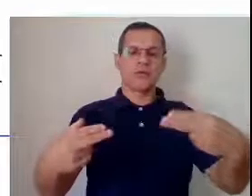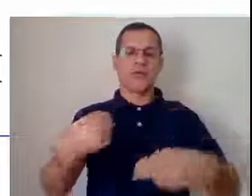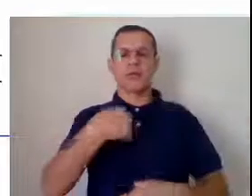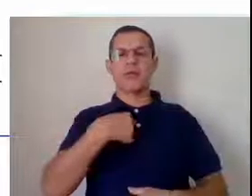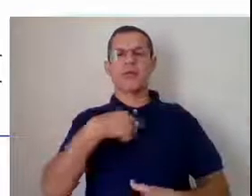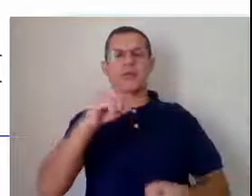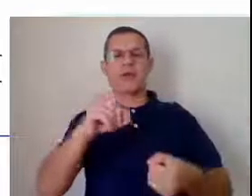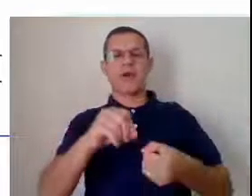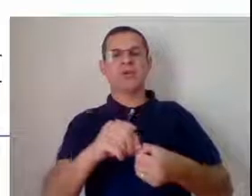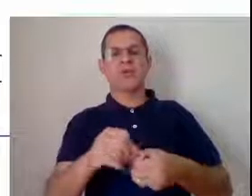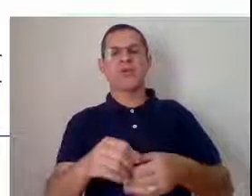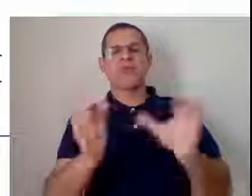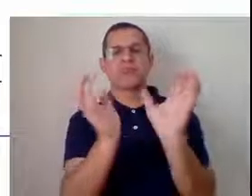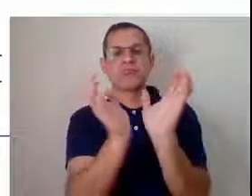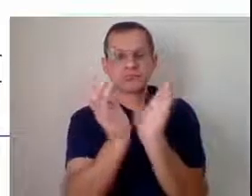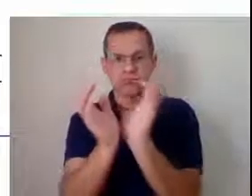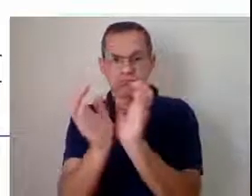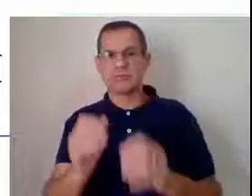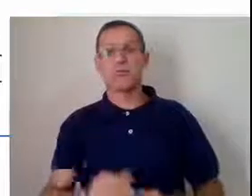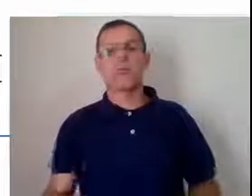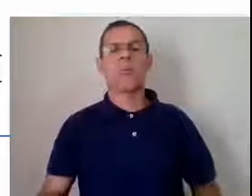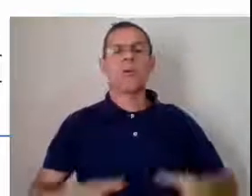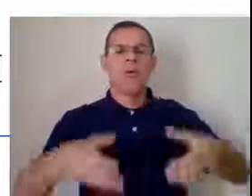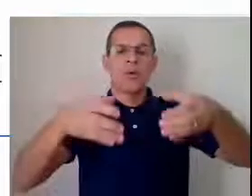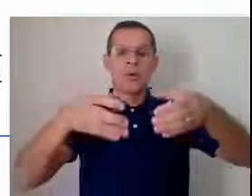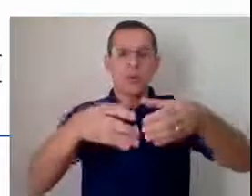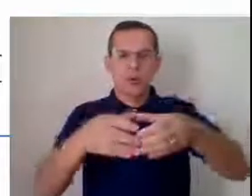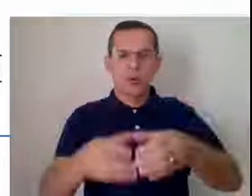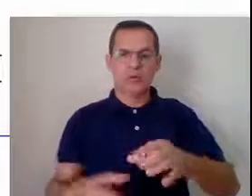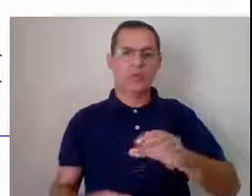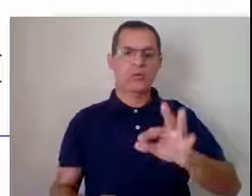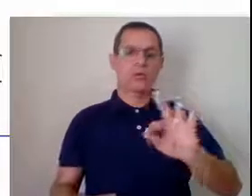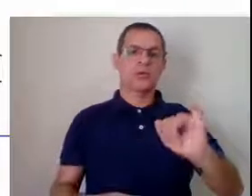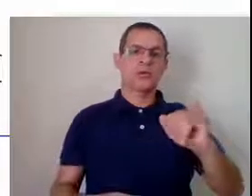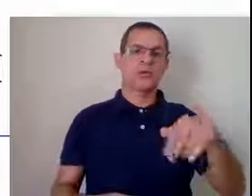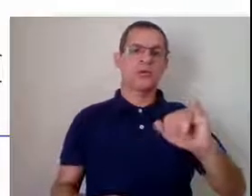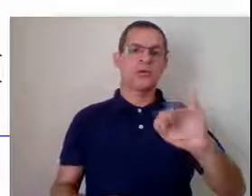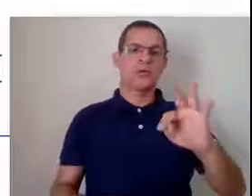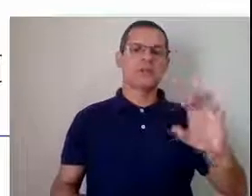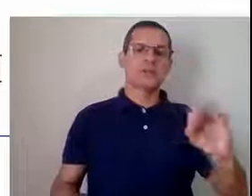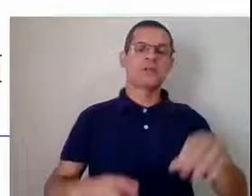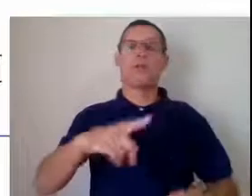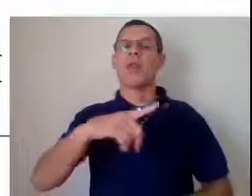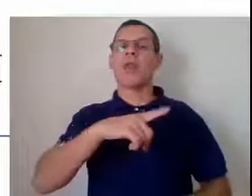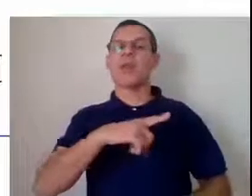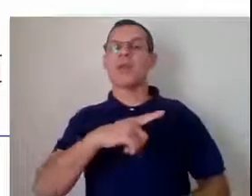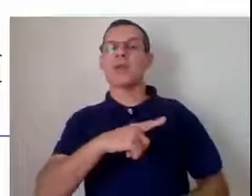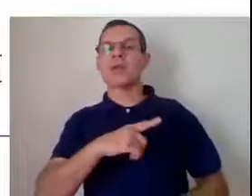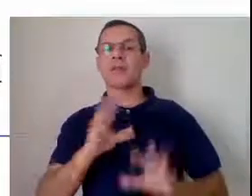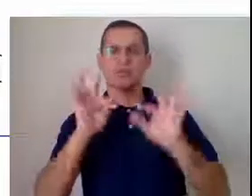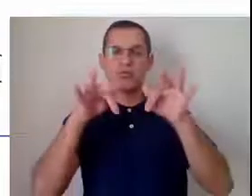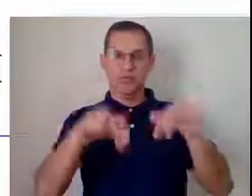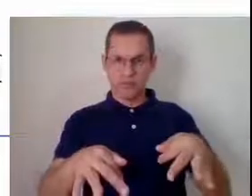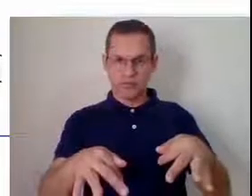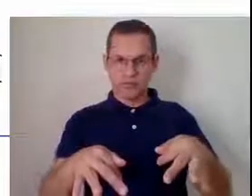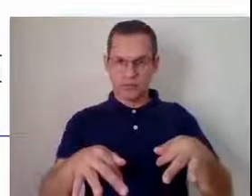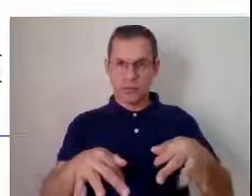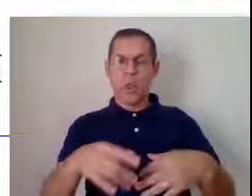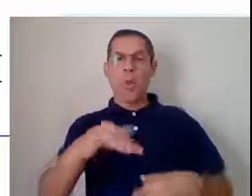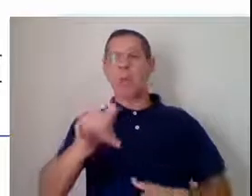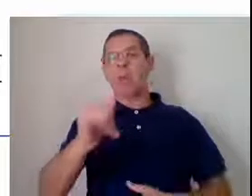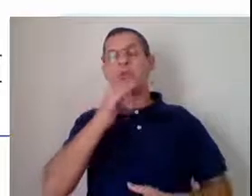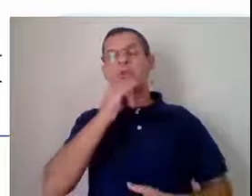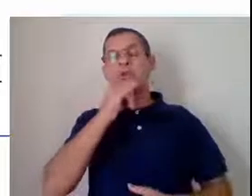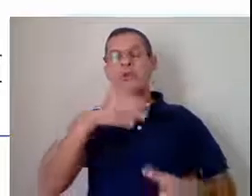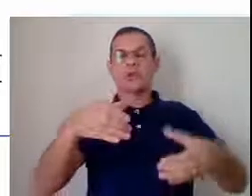estou formando conjuntos. O conjunto finito é algo que tem fim. Tá? Por